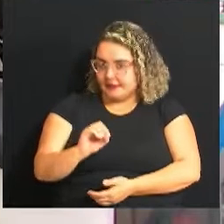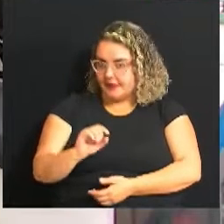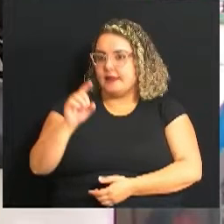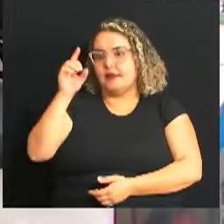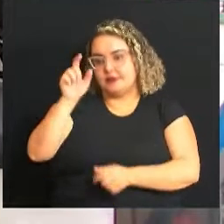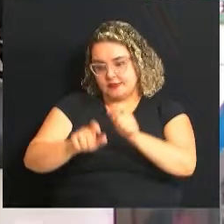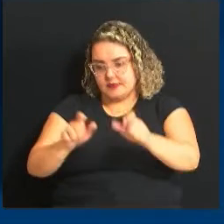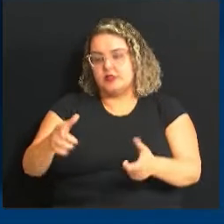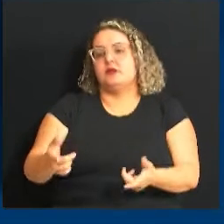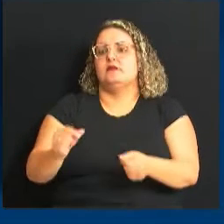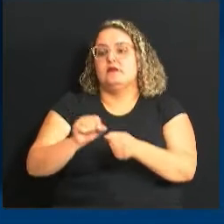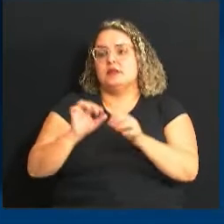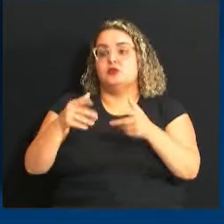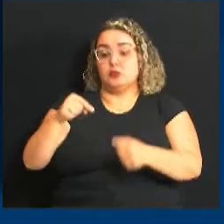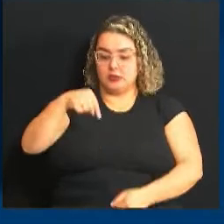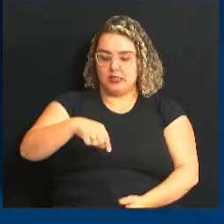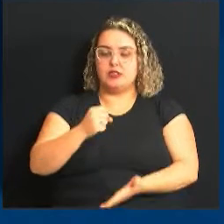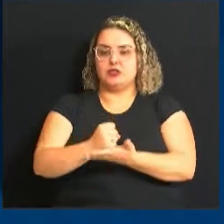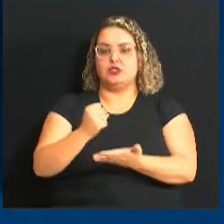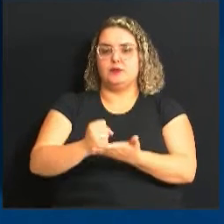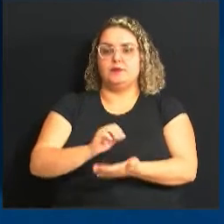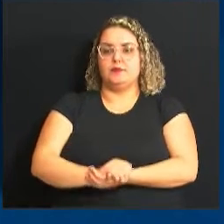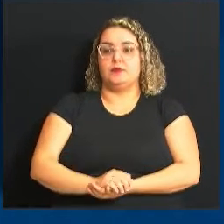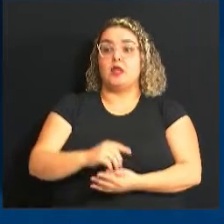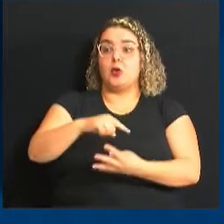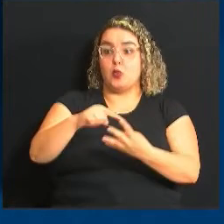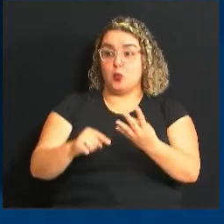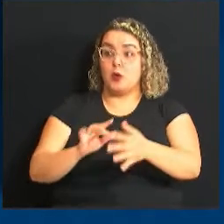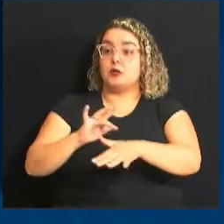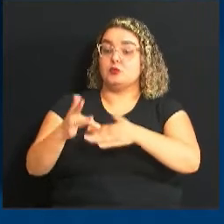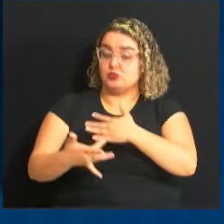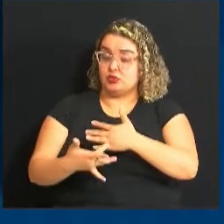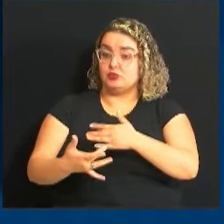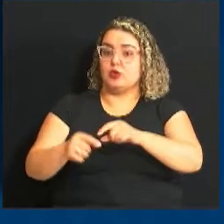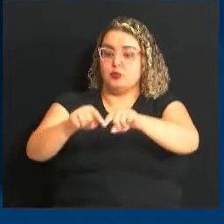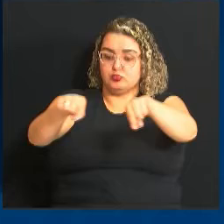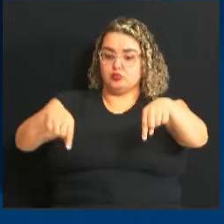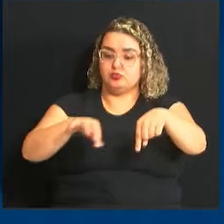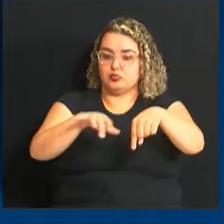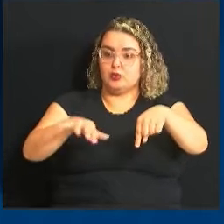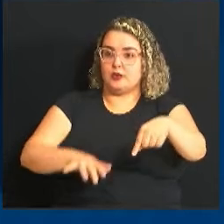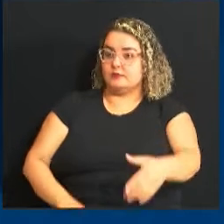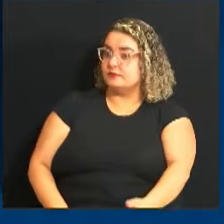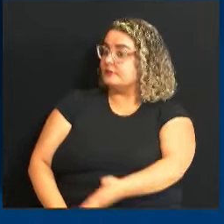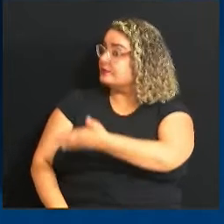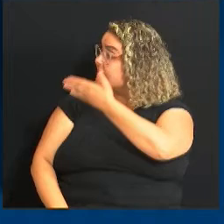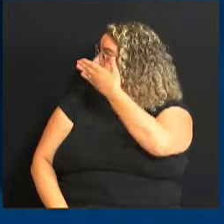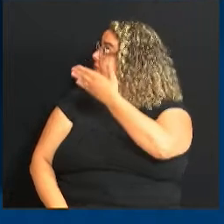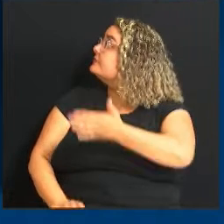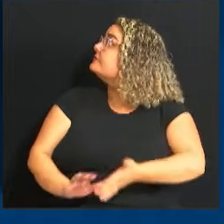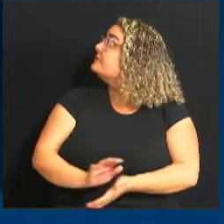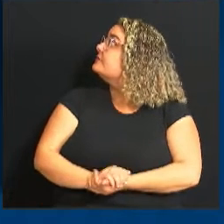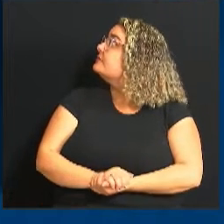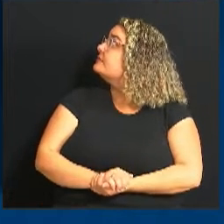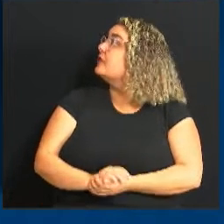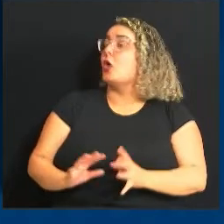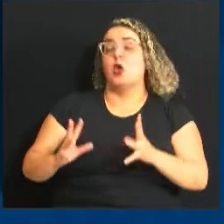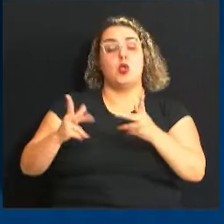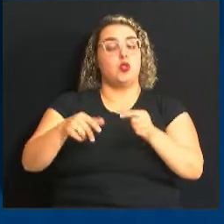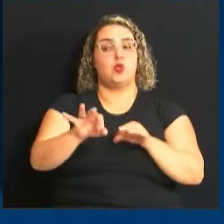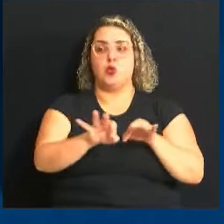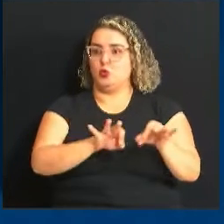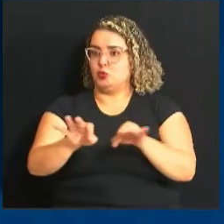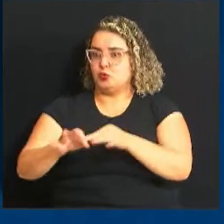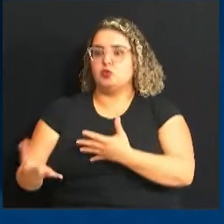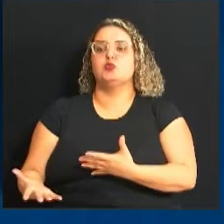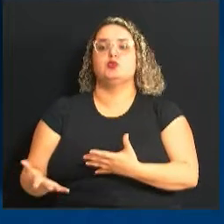tudo isso neste cartório. São 4 mídias que abastecem as urnas. A mídia de carga, que contém todos os programas das